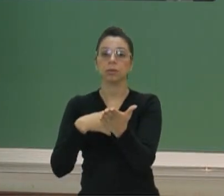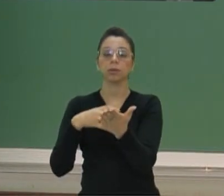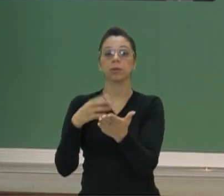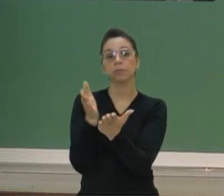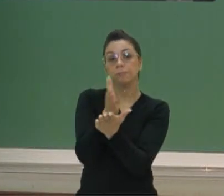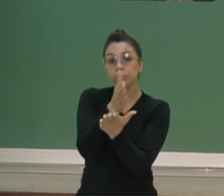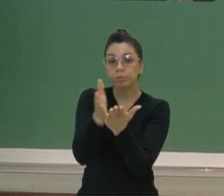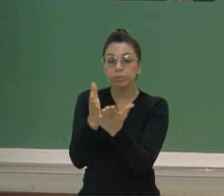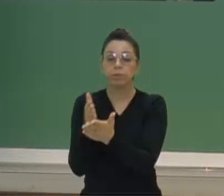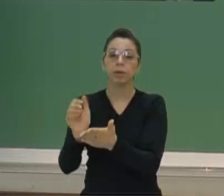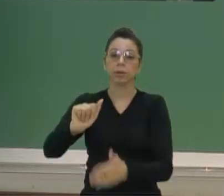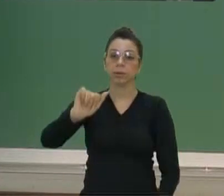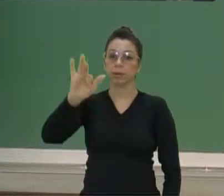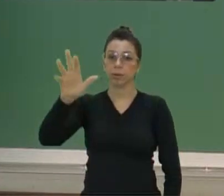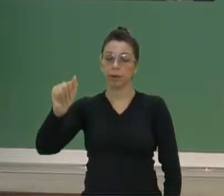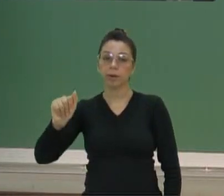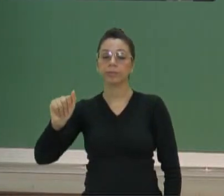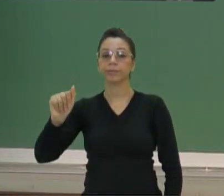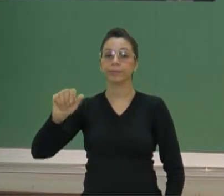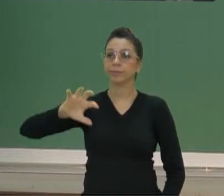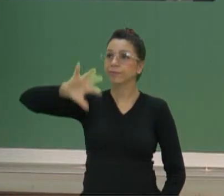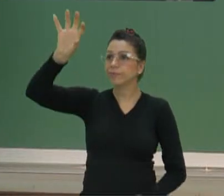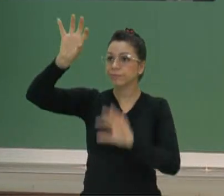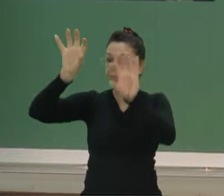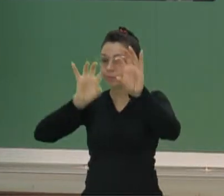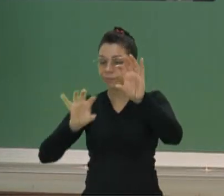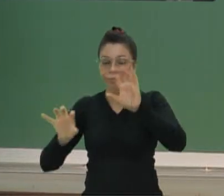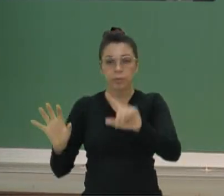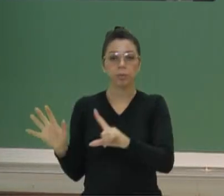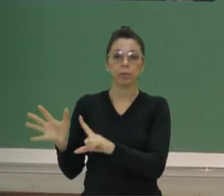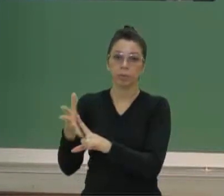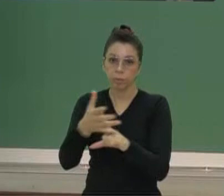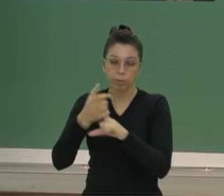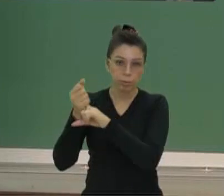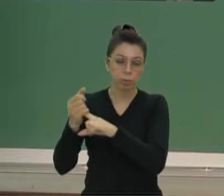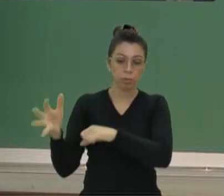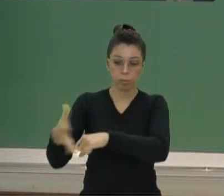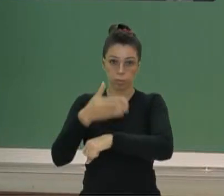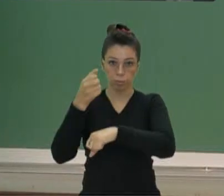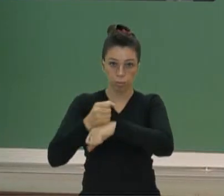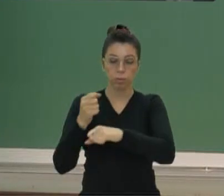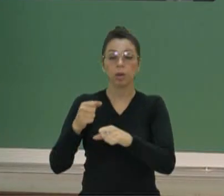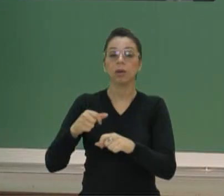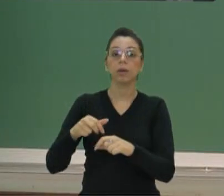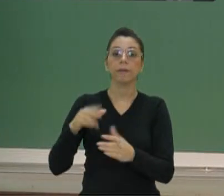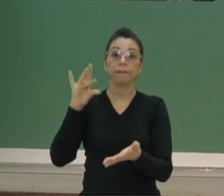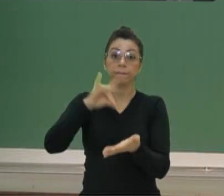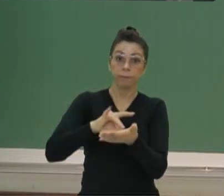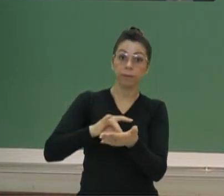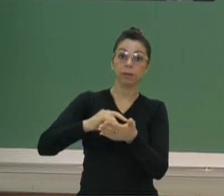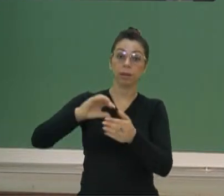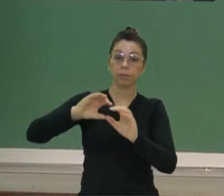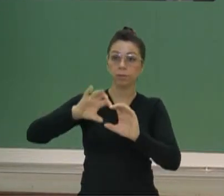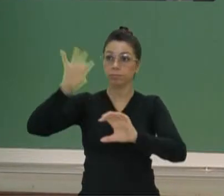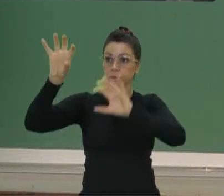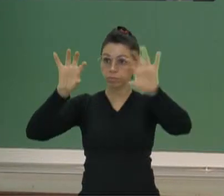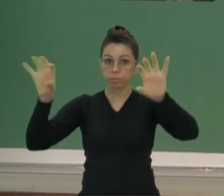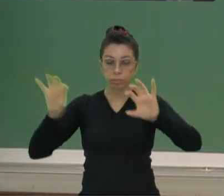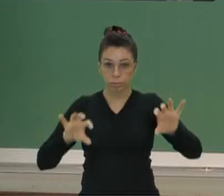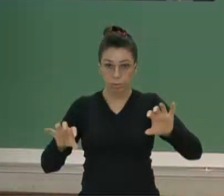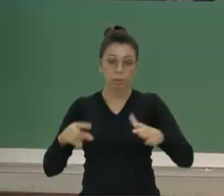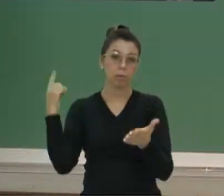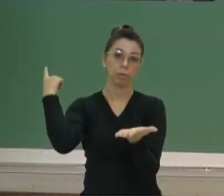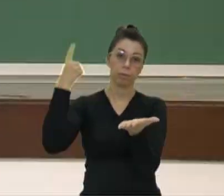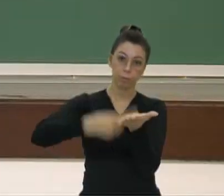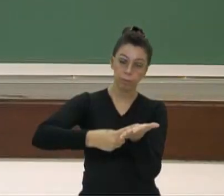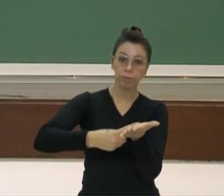África, partilhada entre os colonizadores que literalmente fatiaram. Falamos que isso foi feito através de um